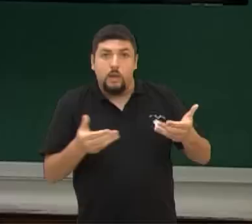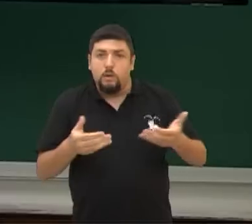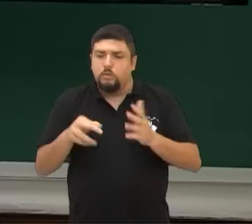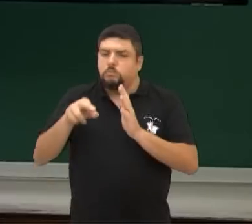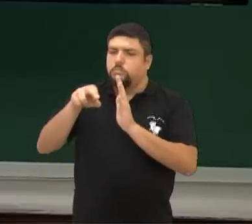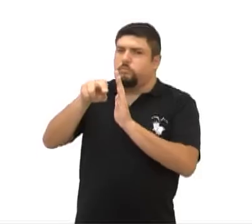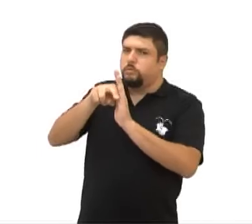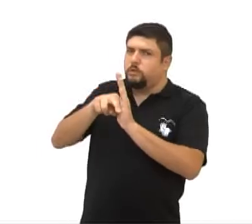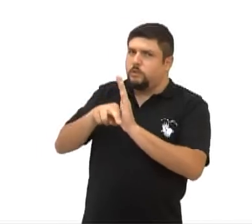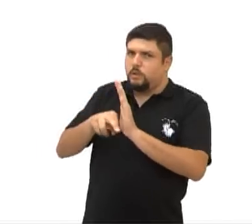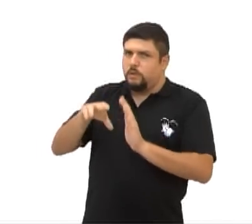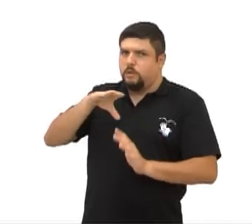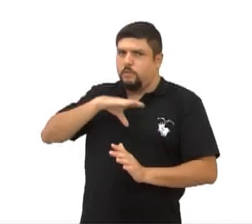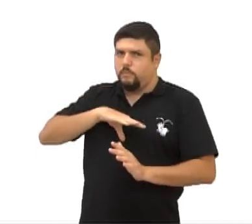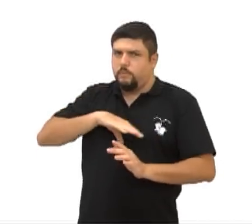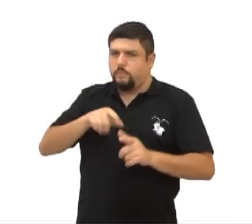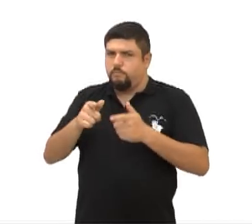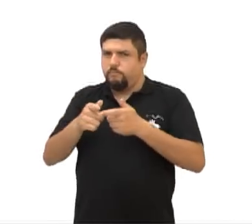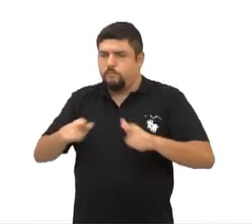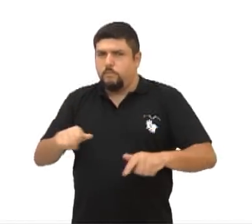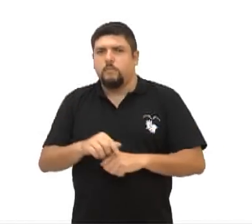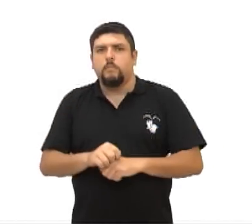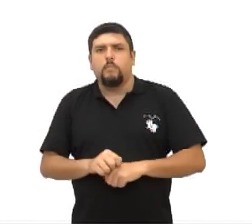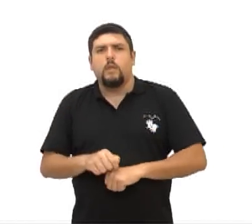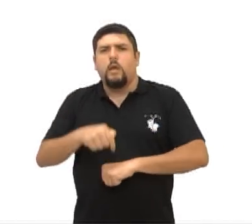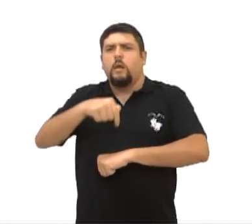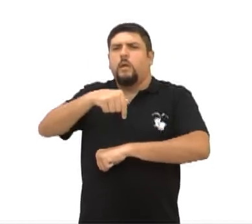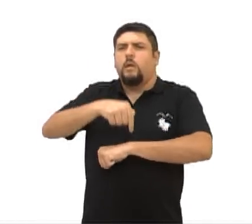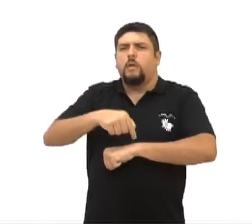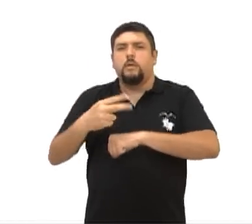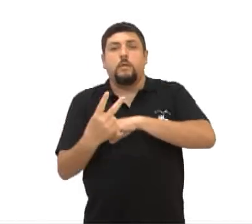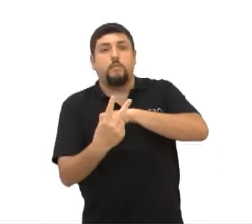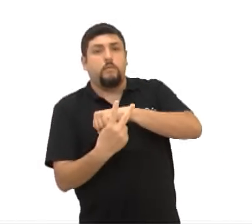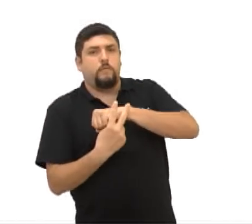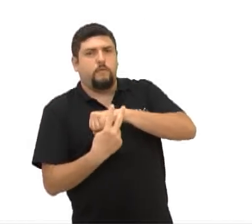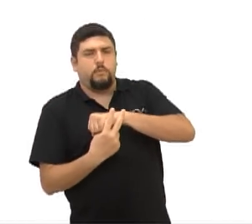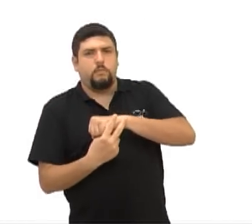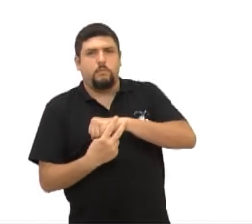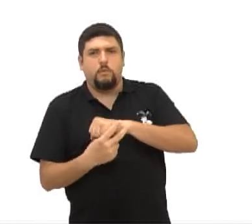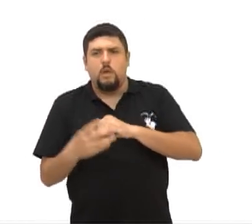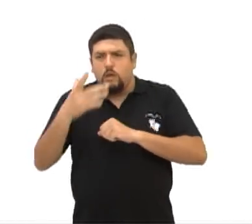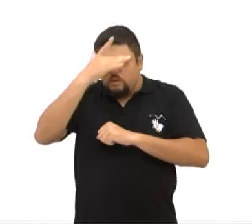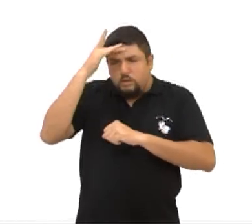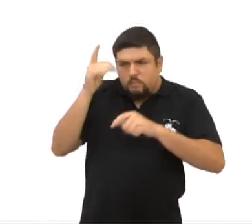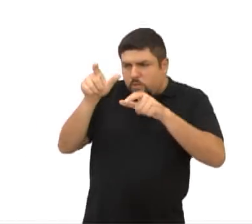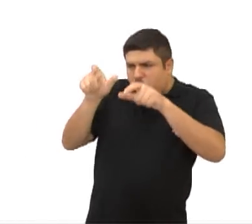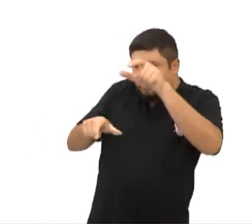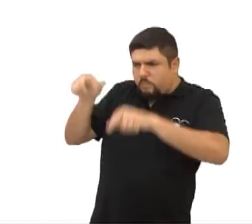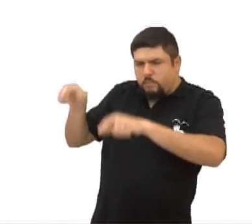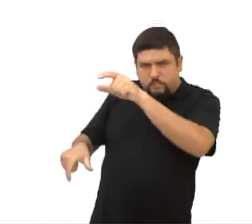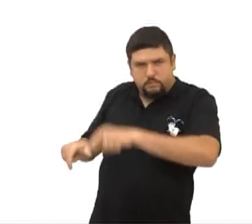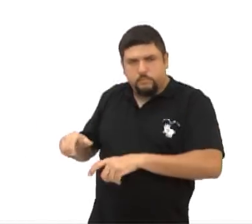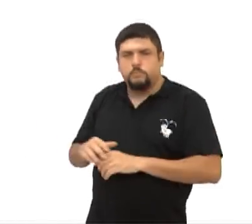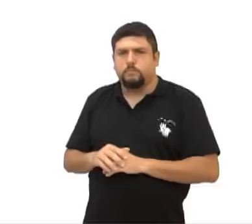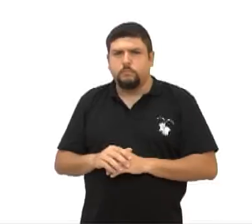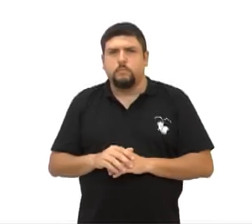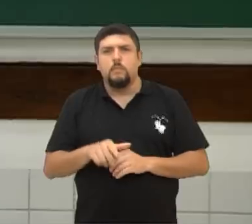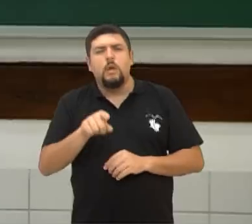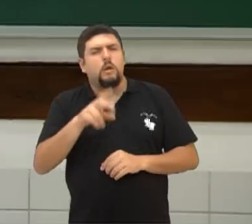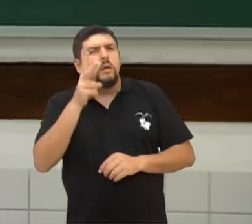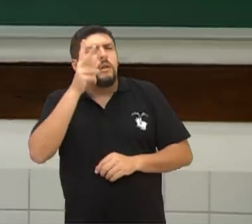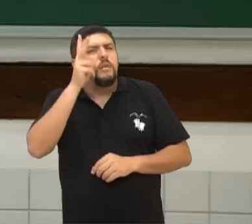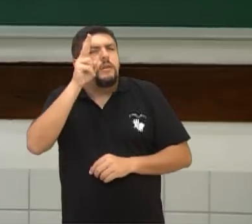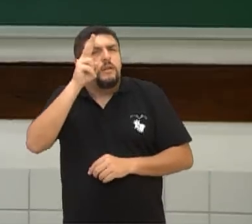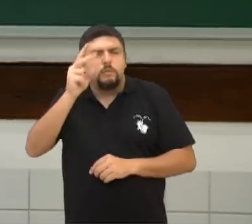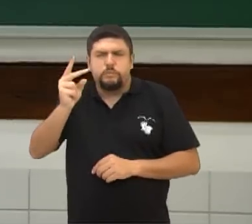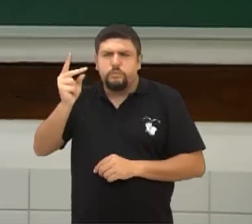portuguesa. Olha lá. Tempo verbal e pessoas do discurso. Você lembra que nós, lá nas primeiras aulas